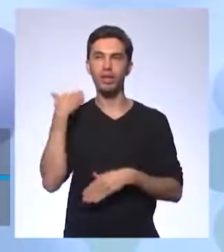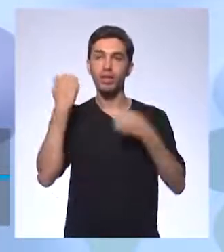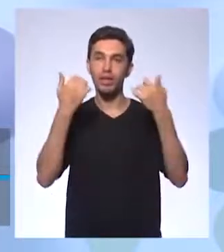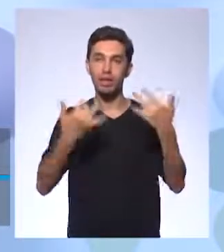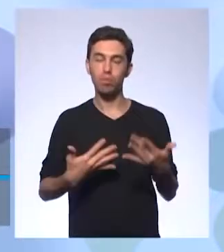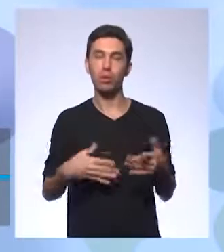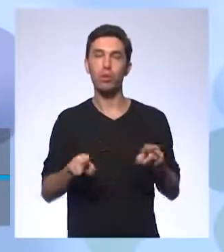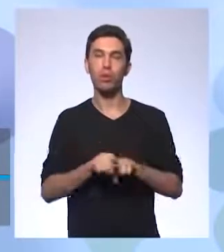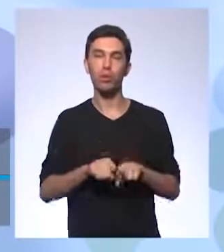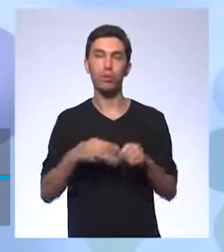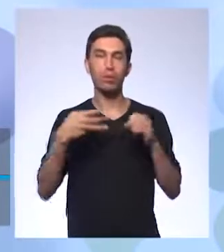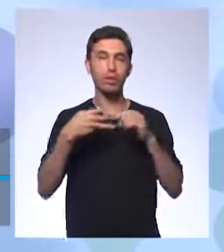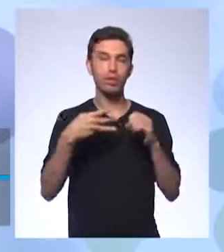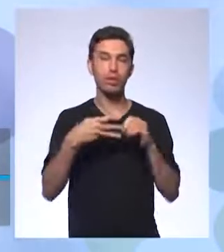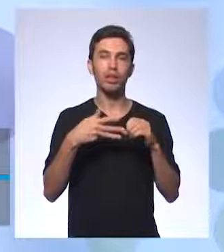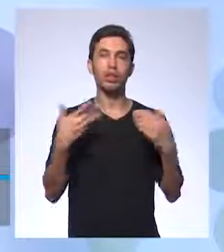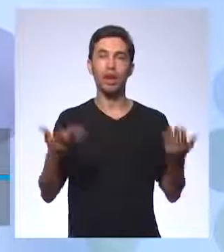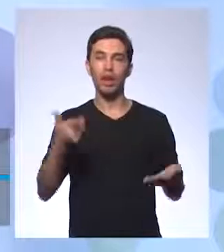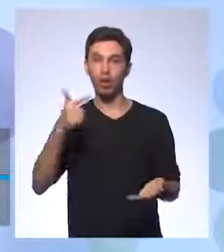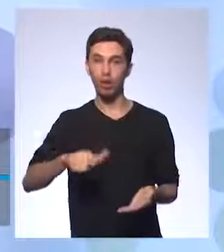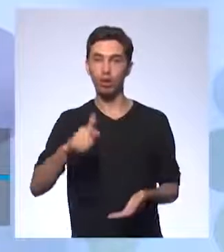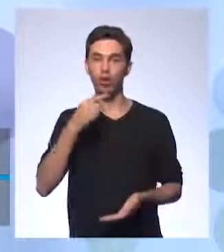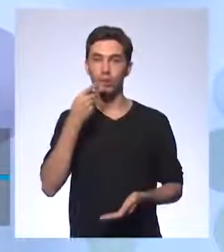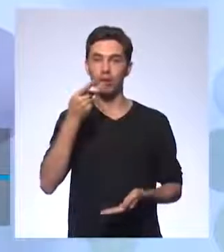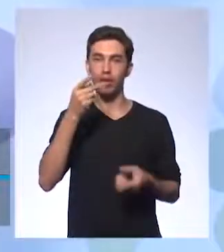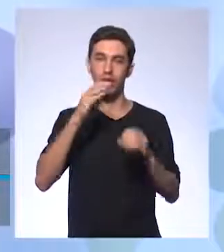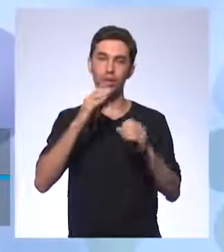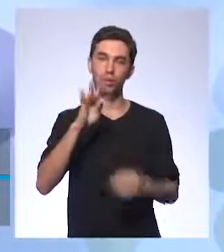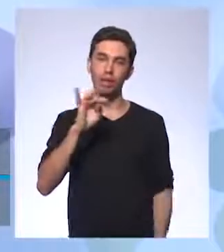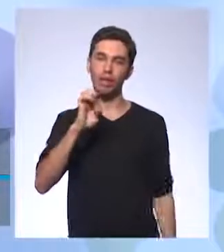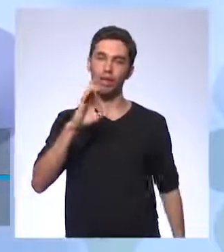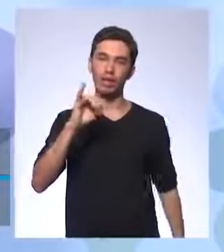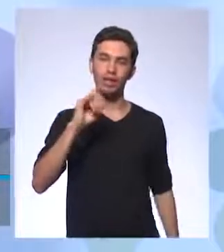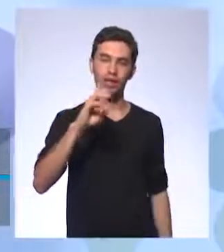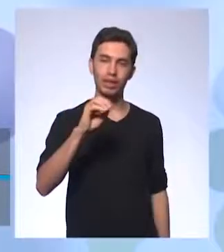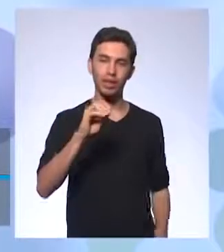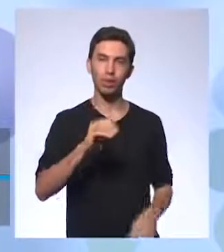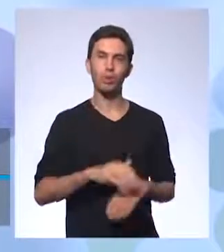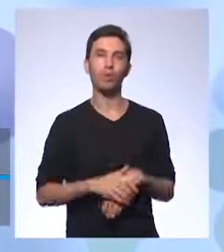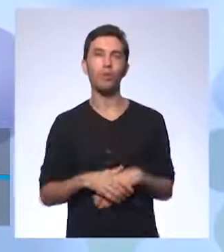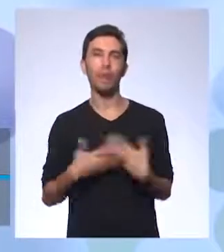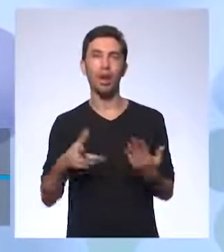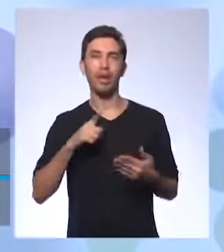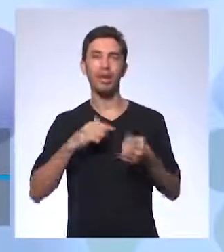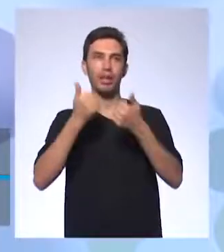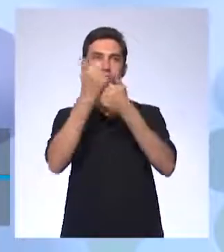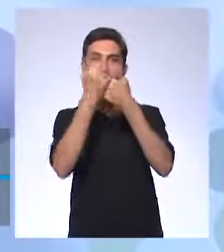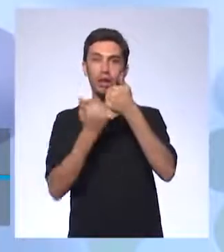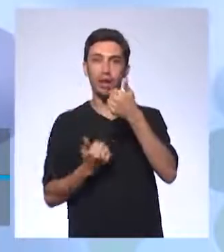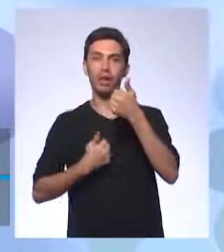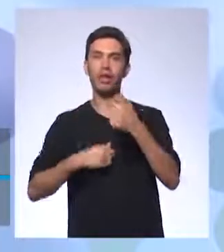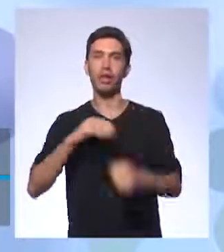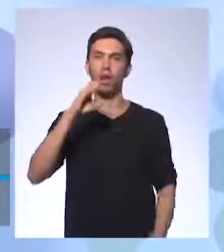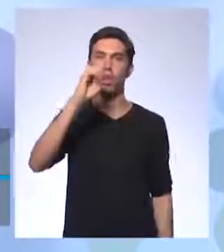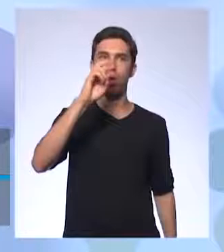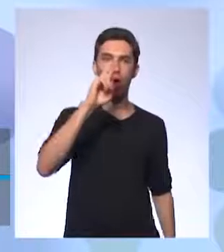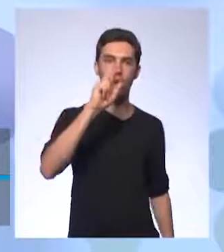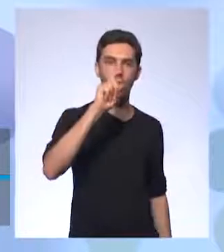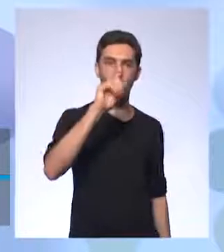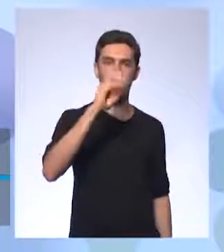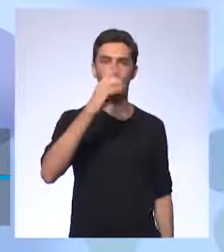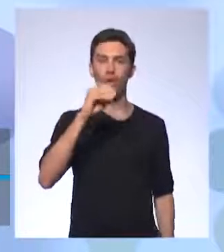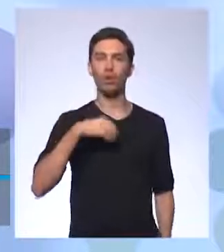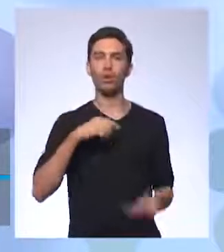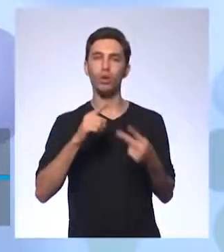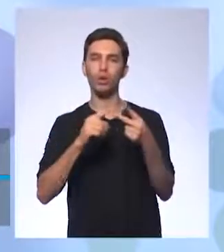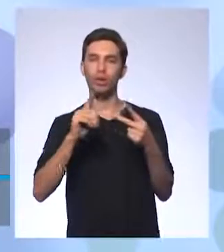e vamos já... a gente lembra que normalmente tem uma hierarquia aí, né? Célula, tecido, órgão, sistema. Tá? E aí a